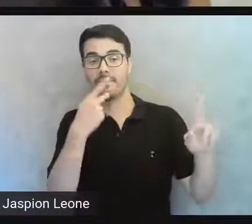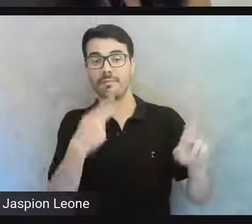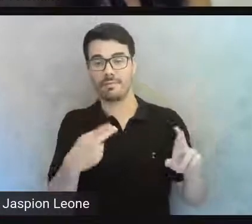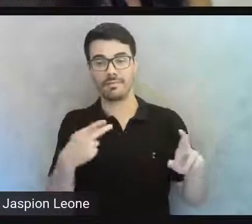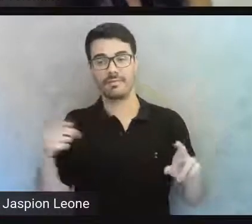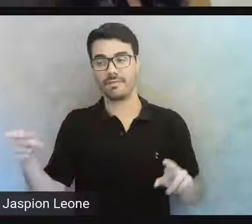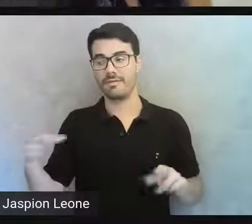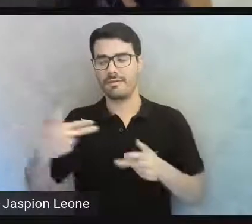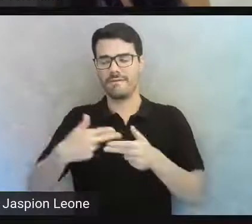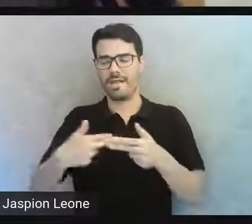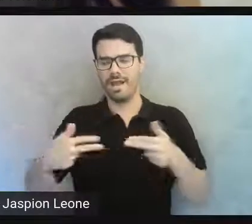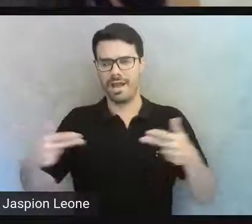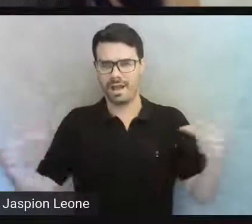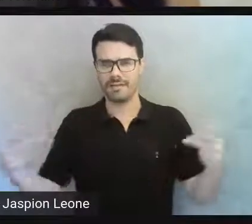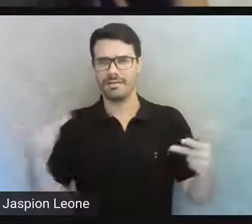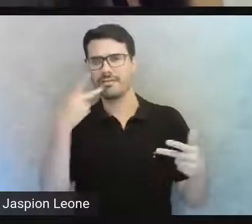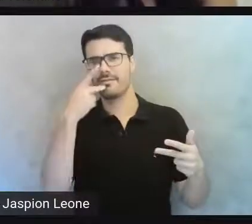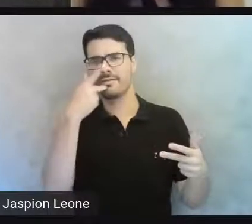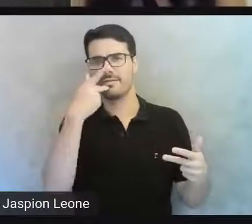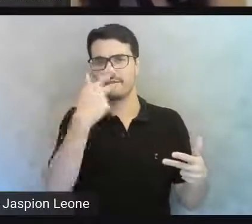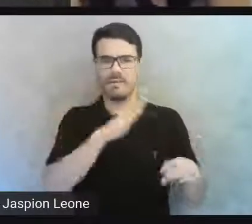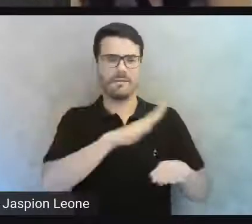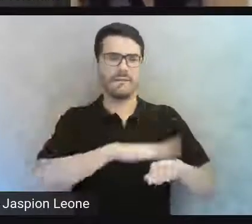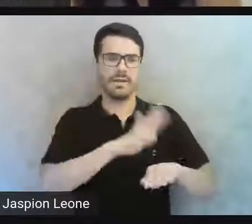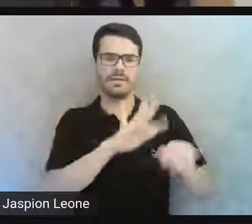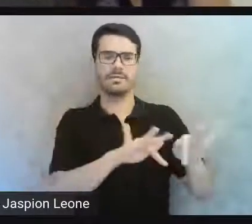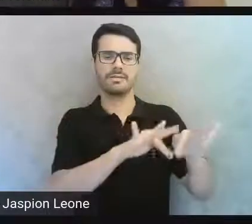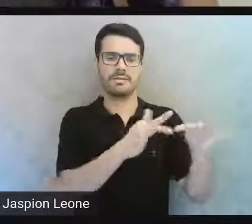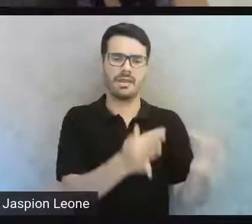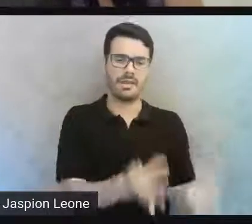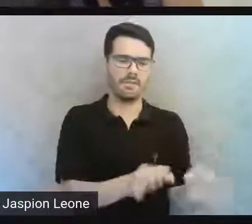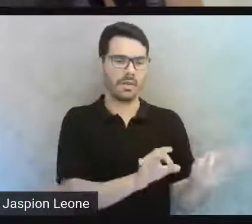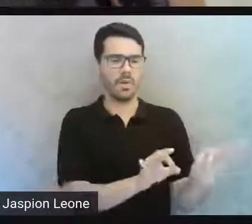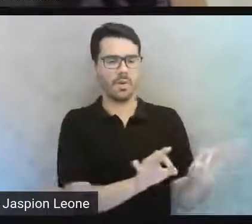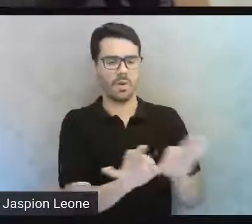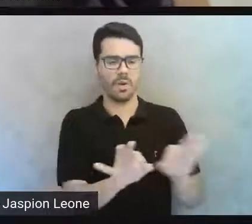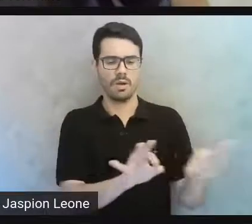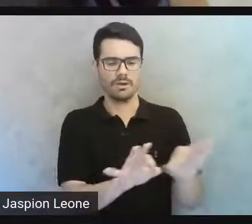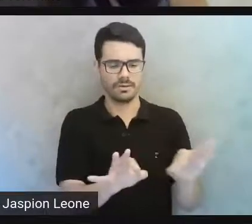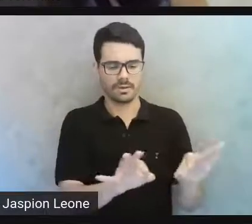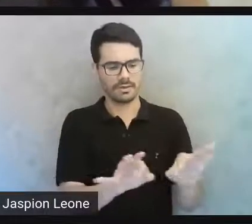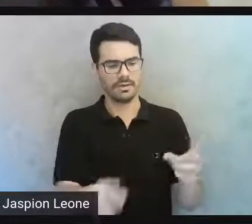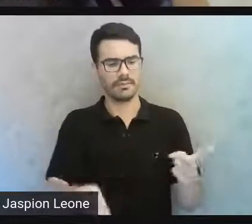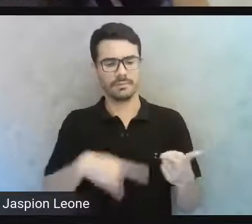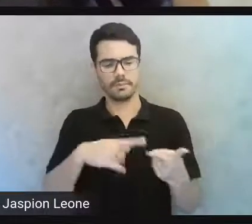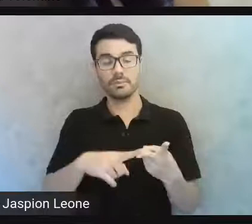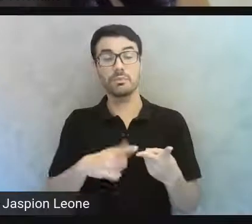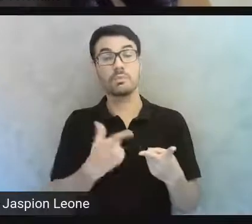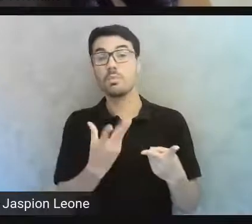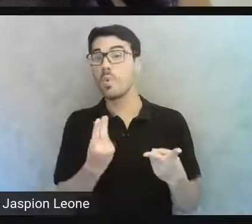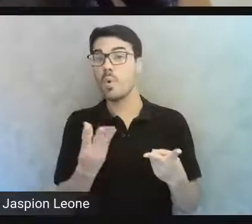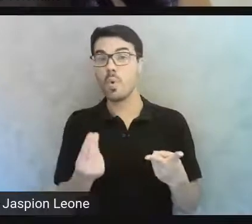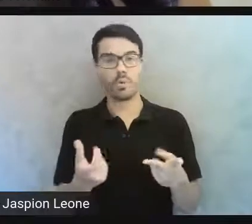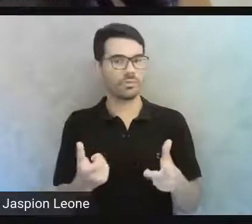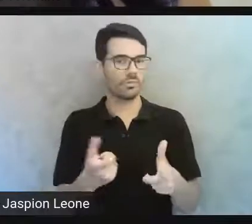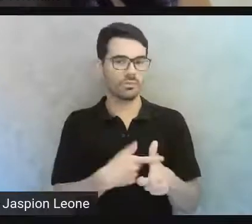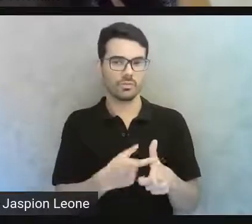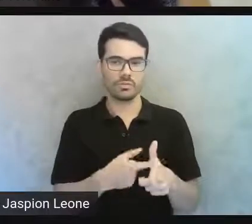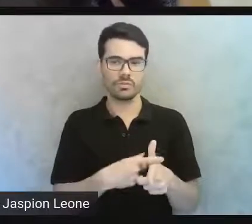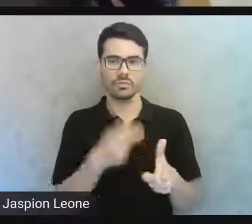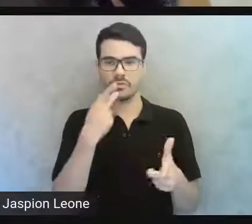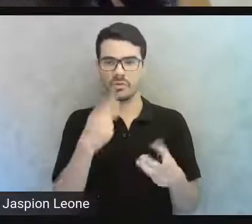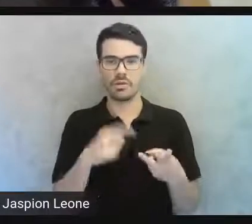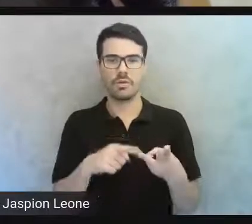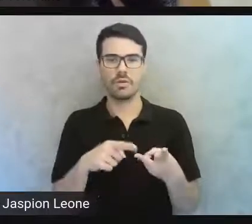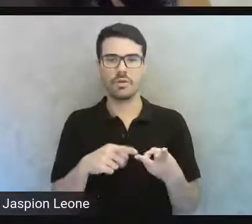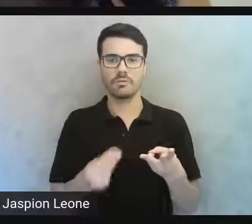muitas coisas, né? A gente falou desde a coisa mais simples da organização até a questão do superendividamento. A gente não entrou nos investimentos, mas a